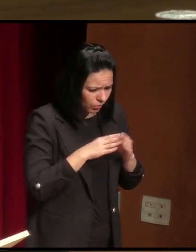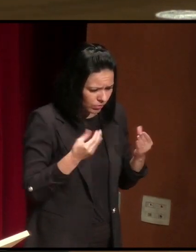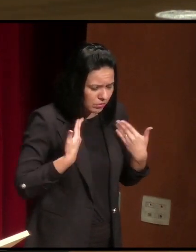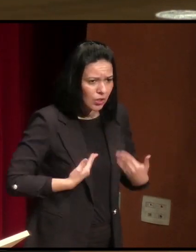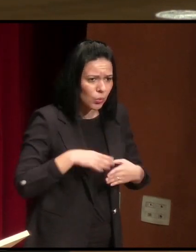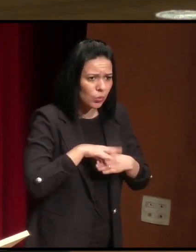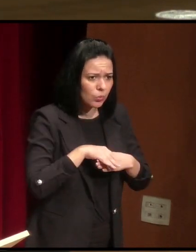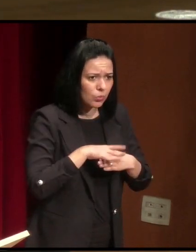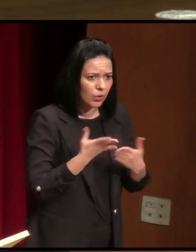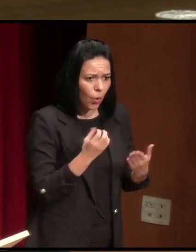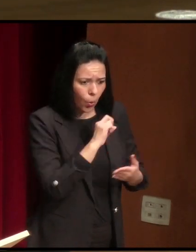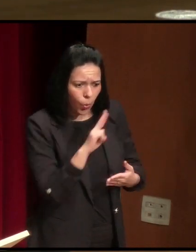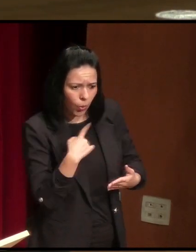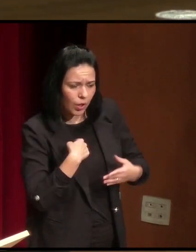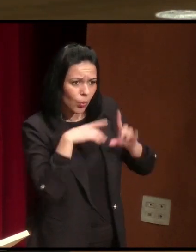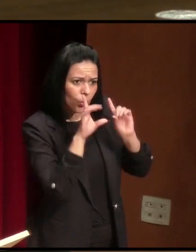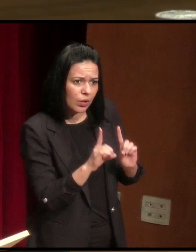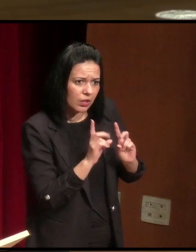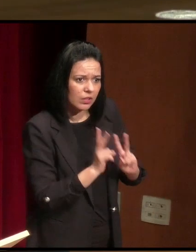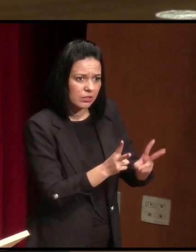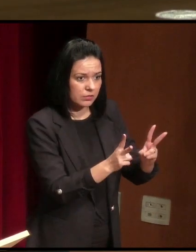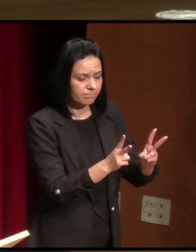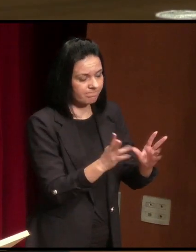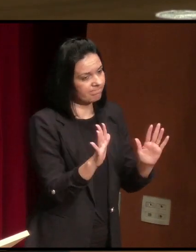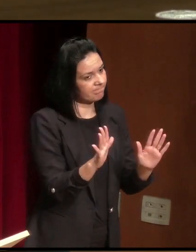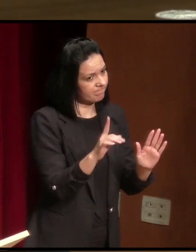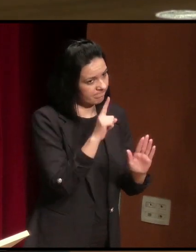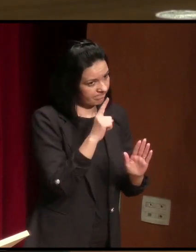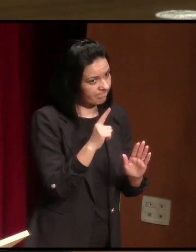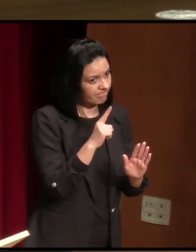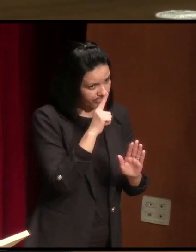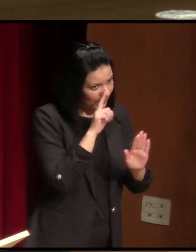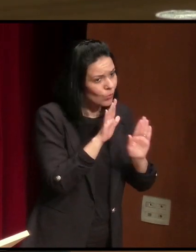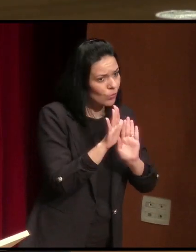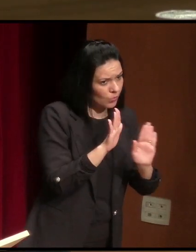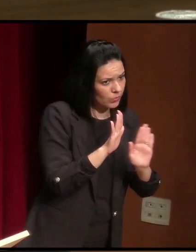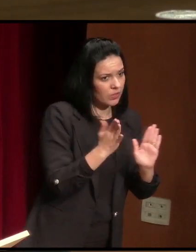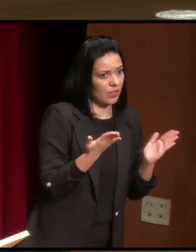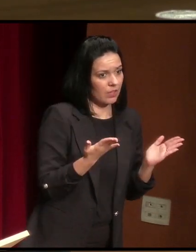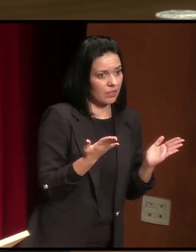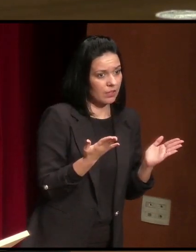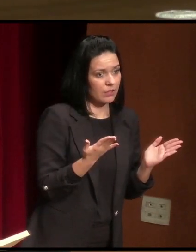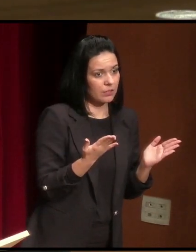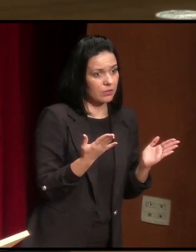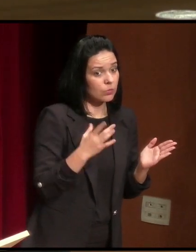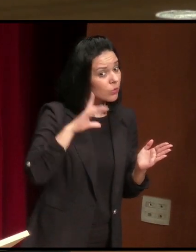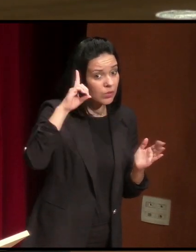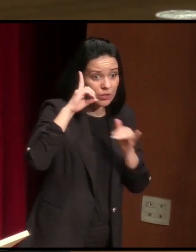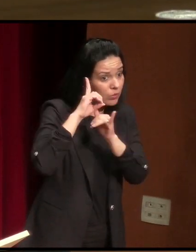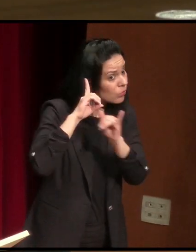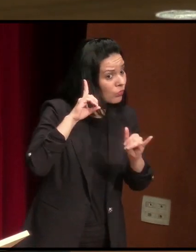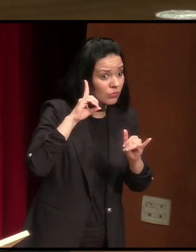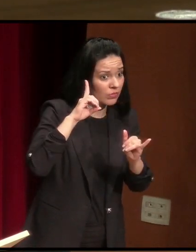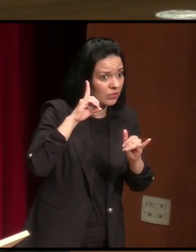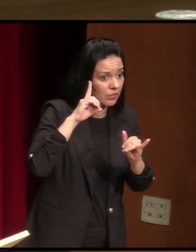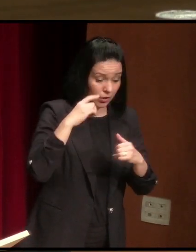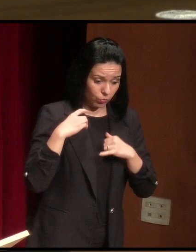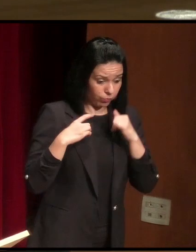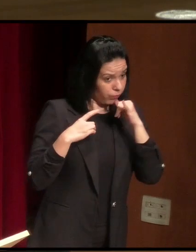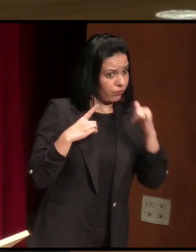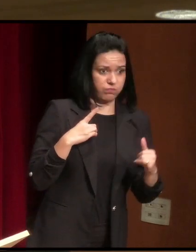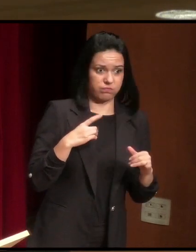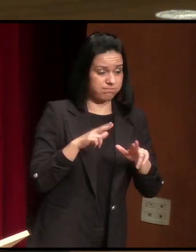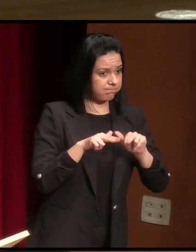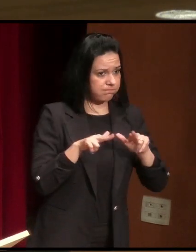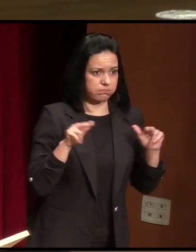muito cuidado para não colocarem palavras na boca de Deus. Né? Aquilo que Deus não falou, não fale.